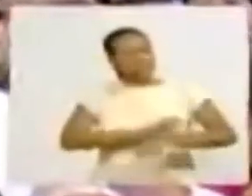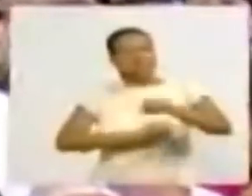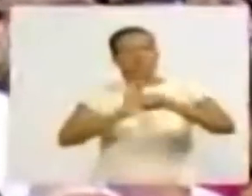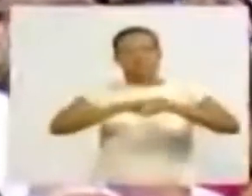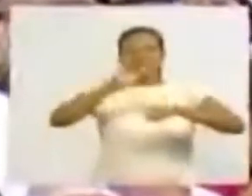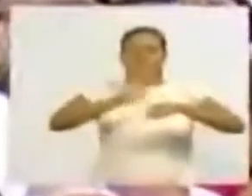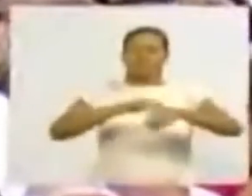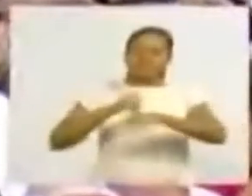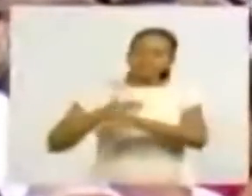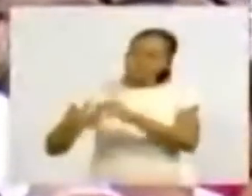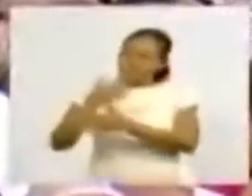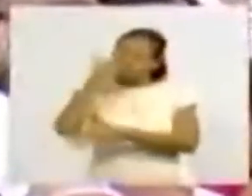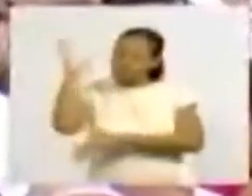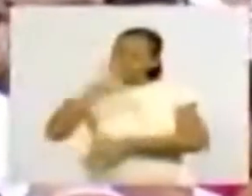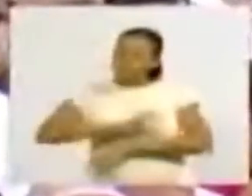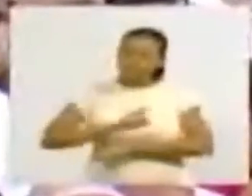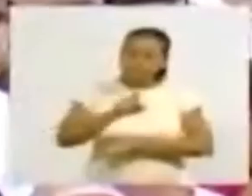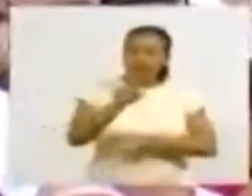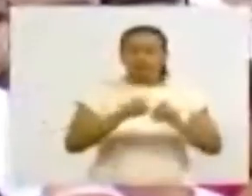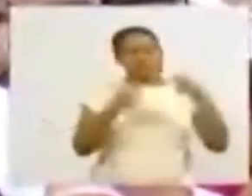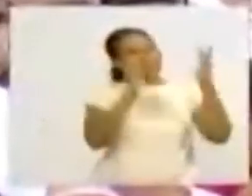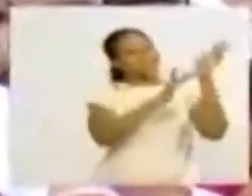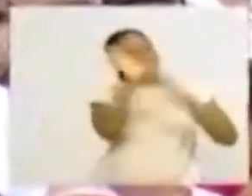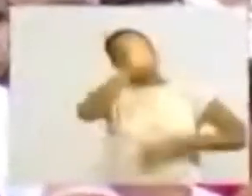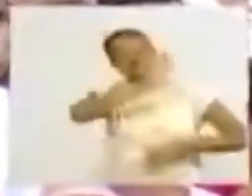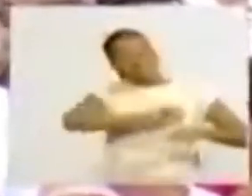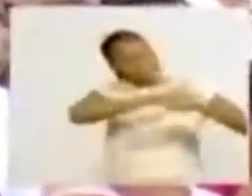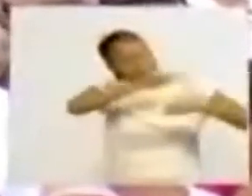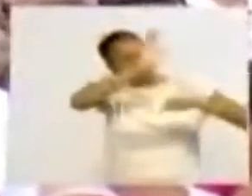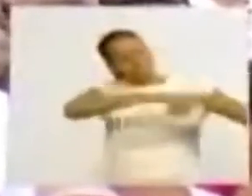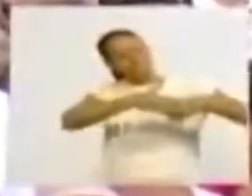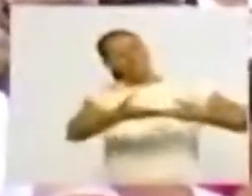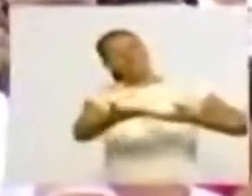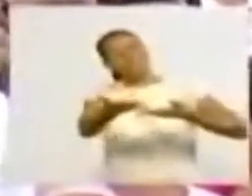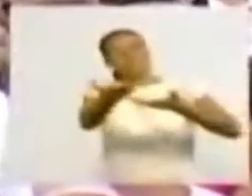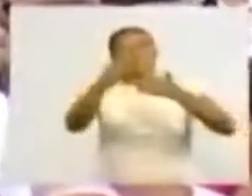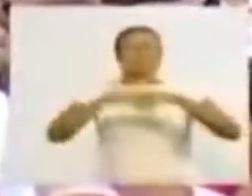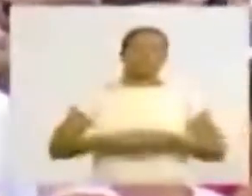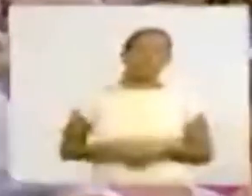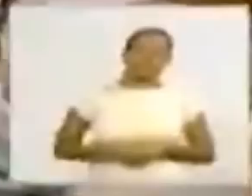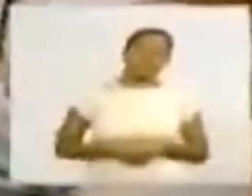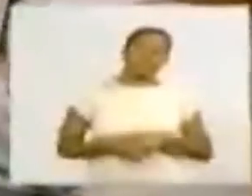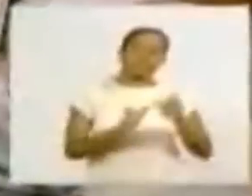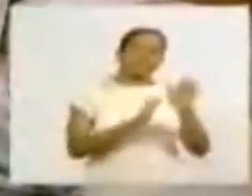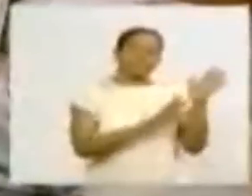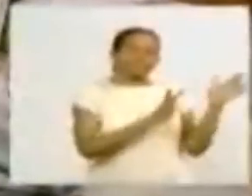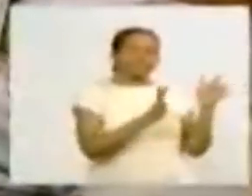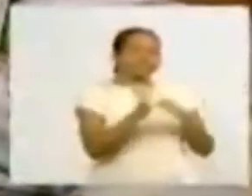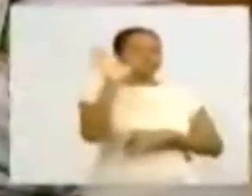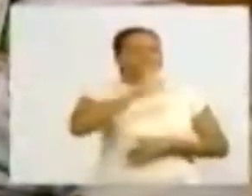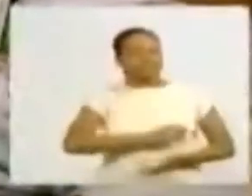Ninguém te ama como eu. Mais uma vez, ninguém te